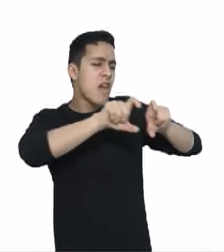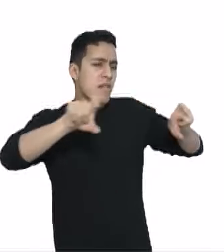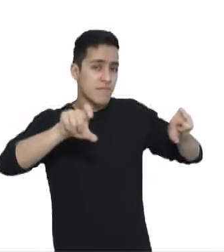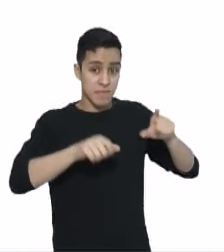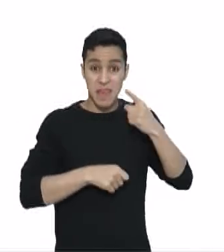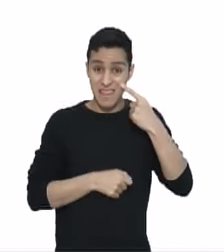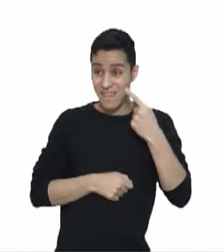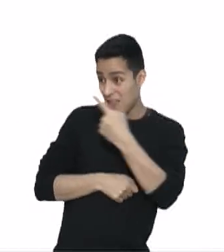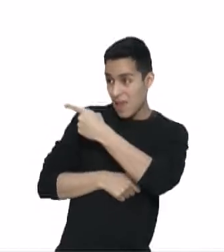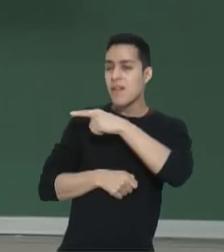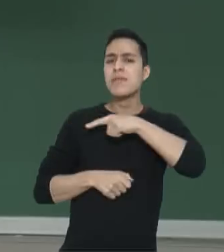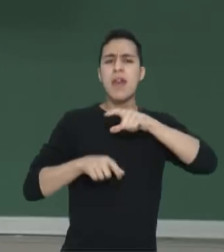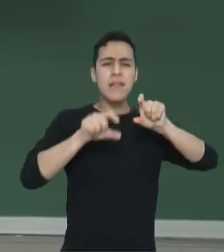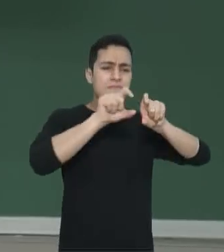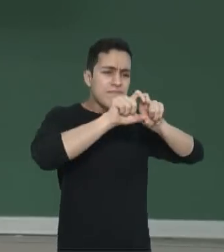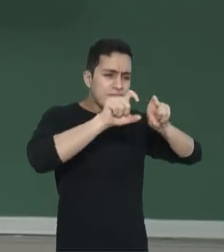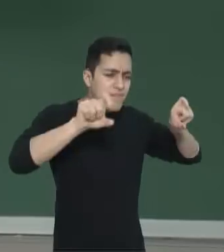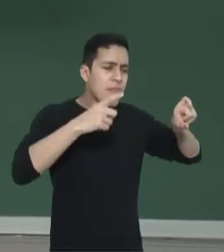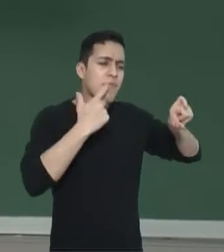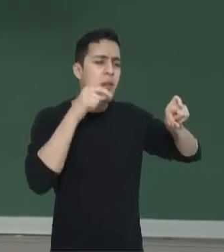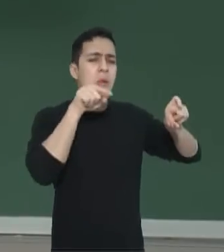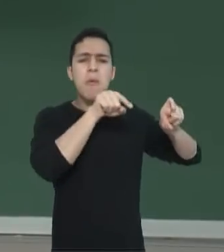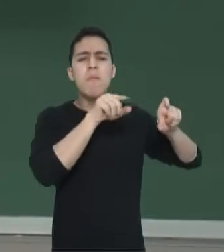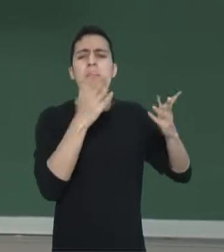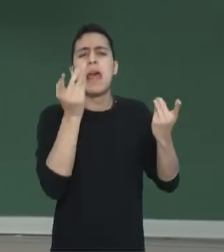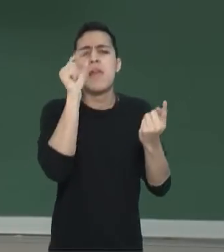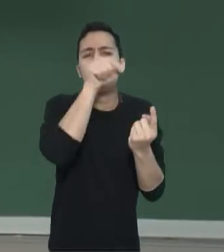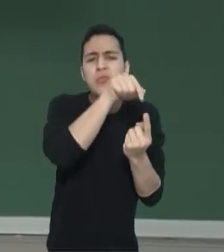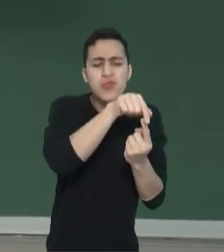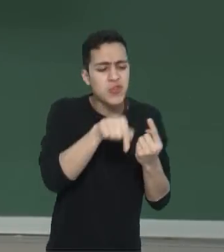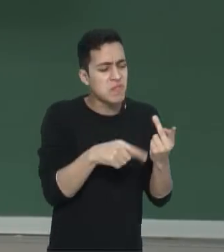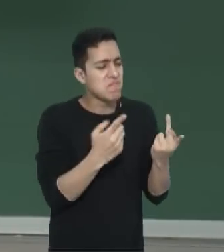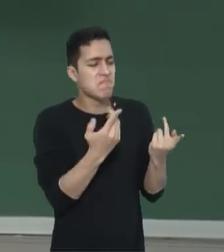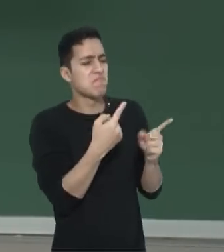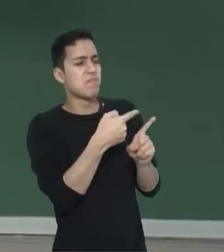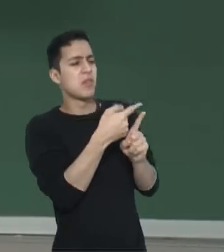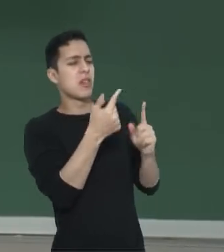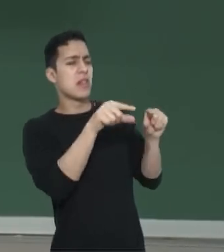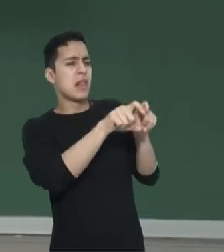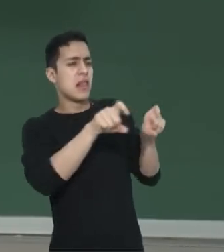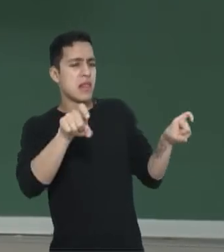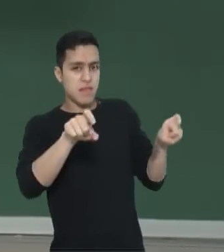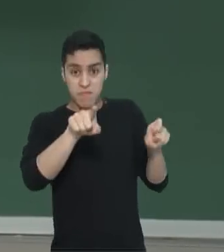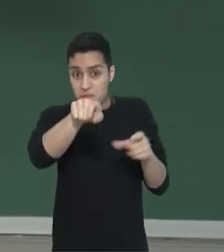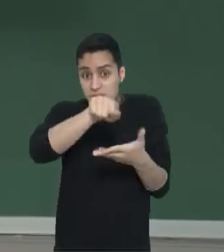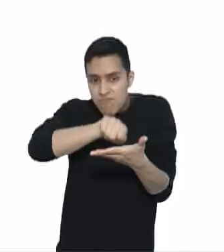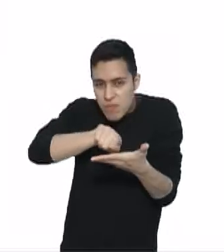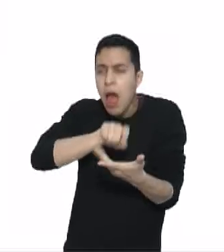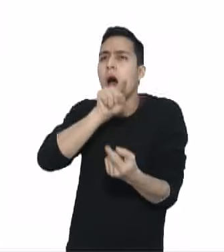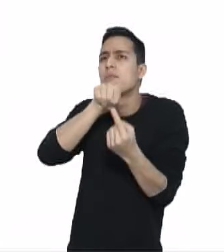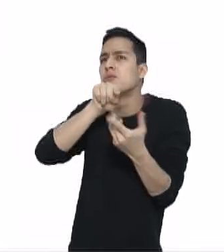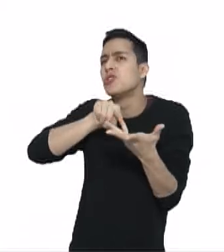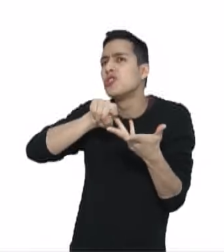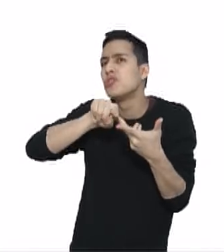nós temos o trecho em vermelho. Qual que é a finalidade? Qual que é o objetivo desse trecho? Anote.